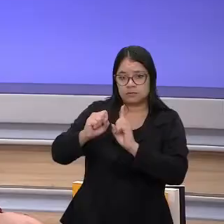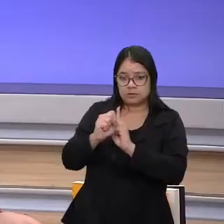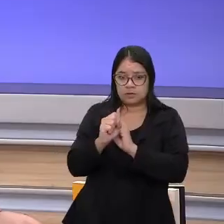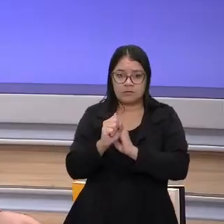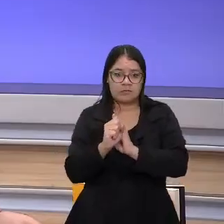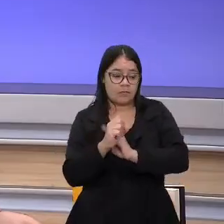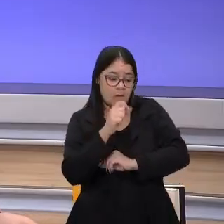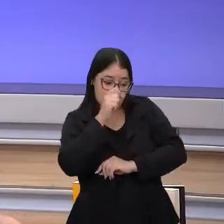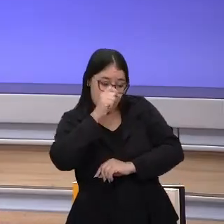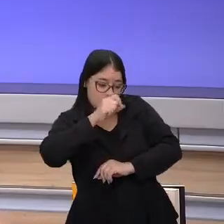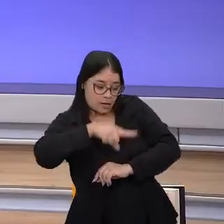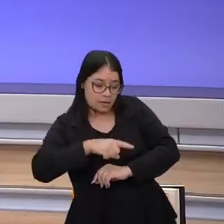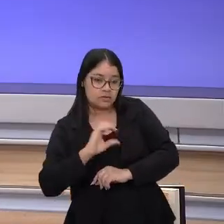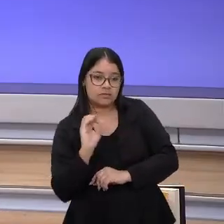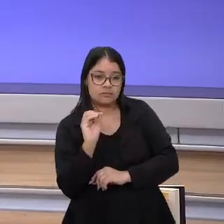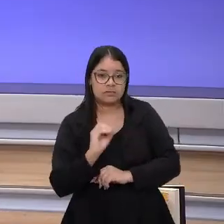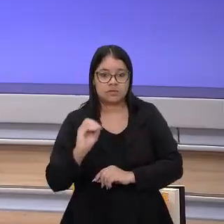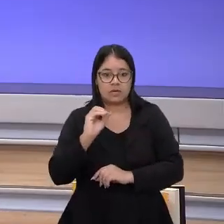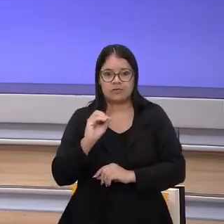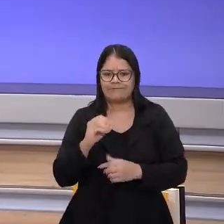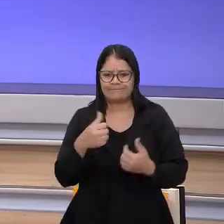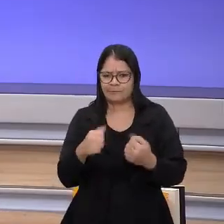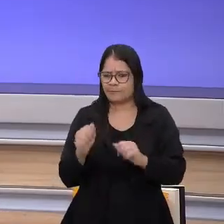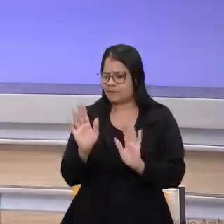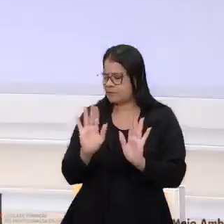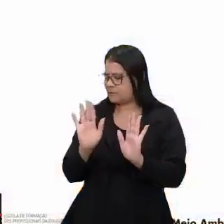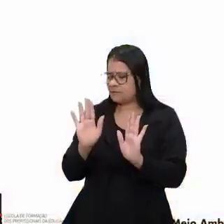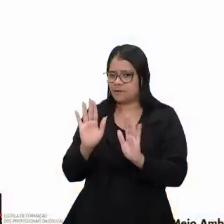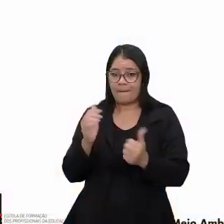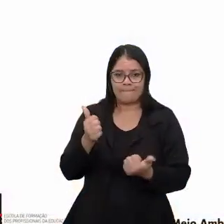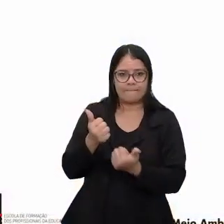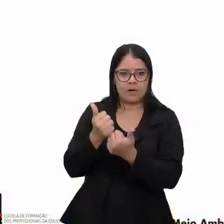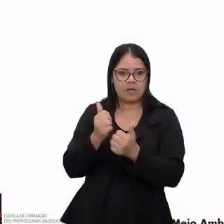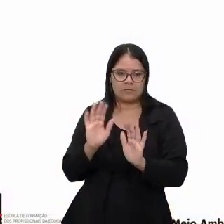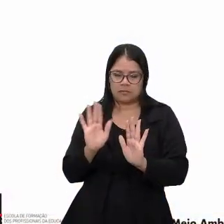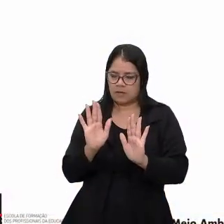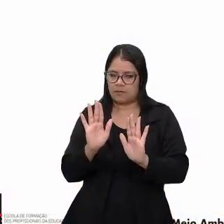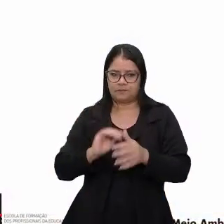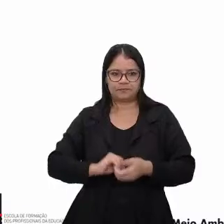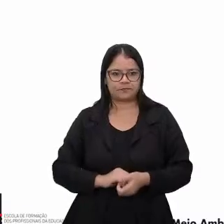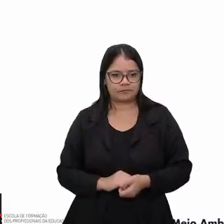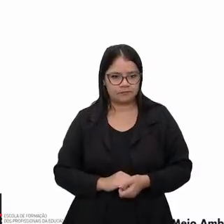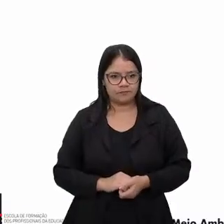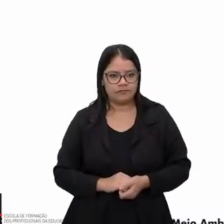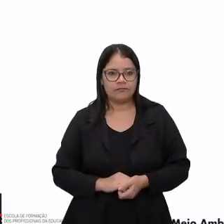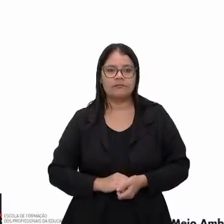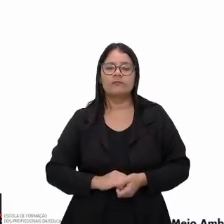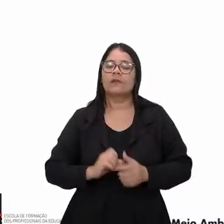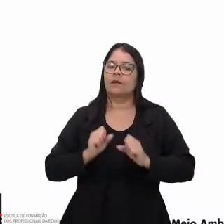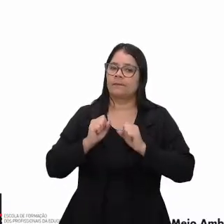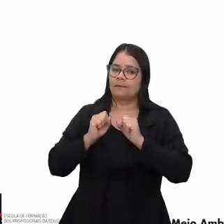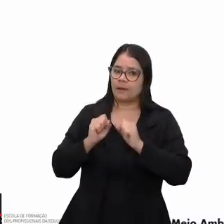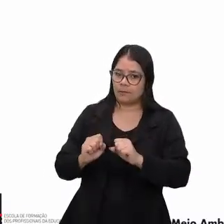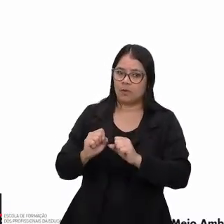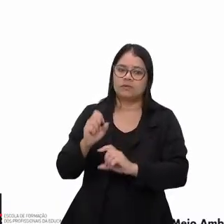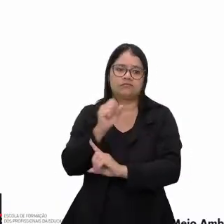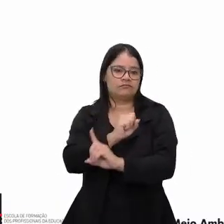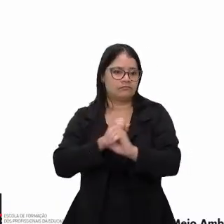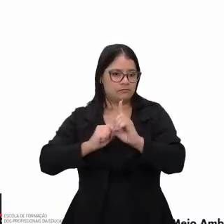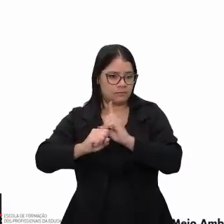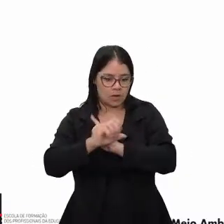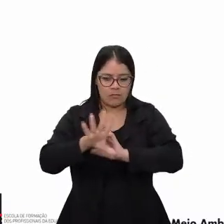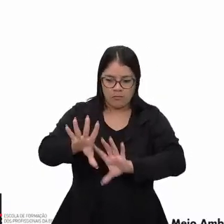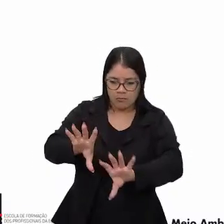Zero. Então, você não precisa necessariamente apoiar o Lixo Zero, mas você pode se associar a